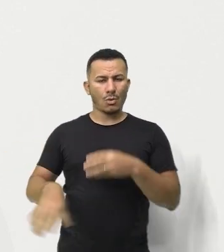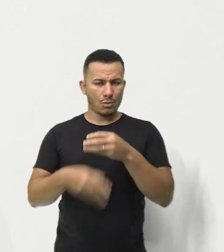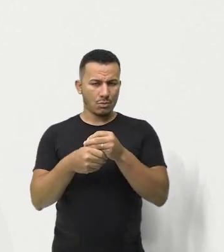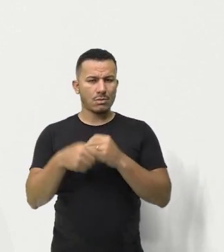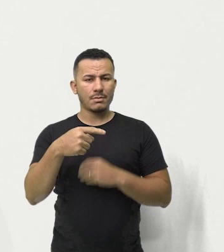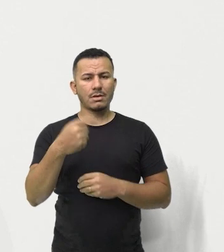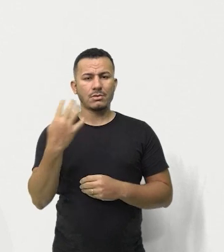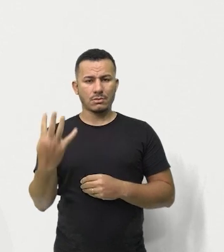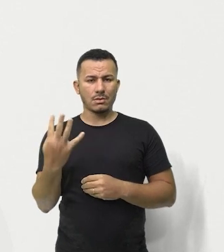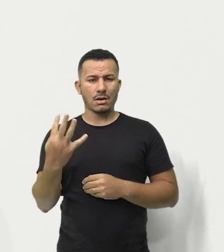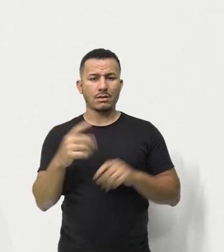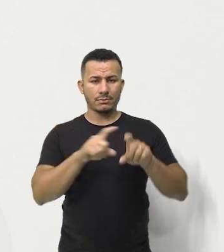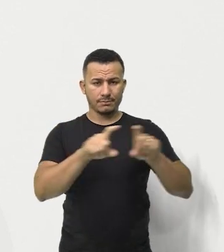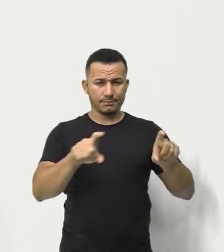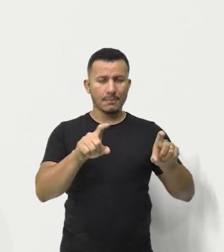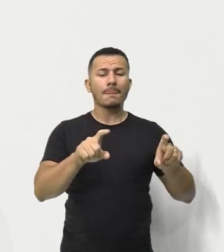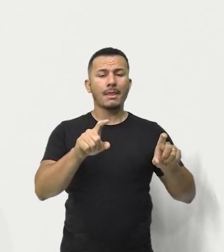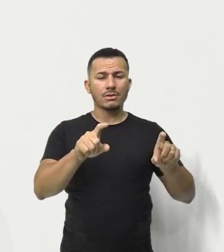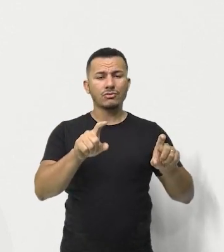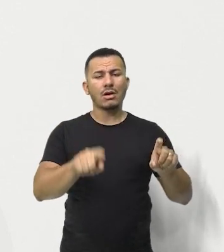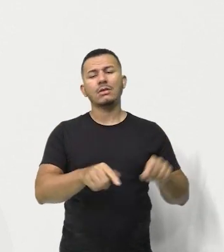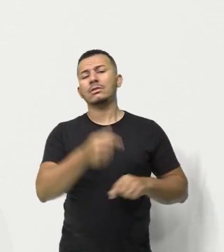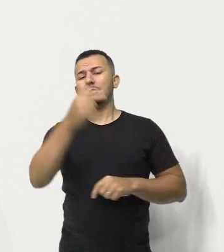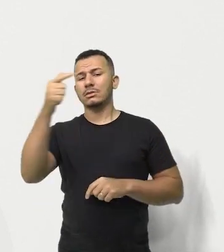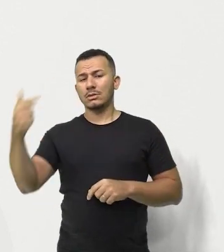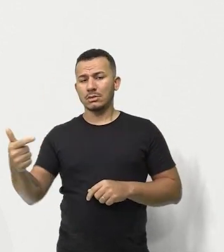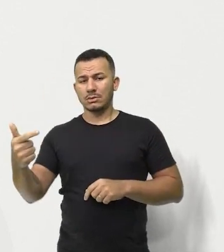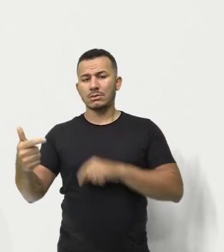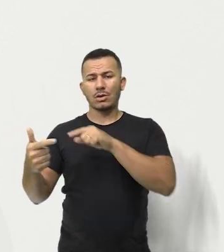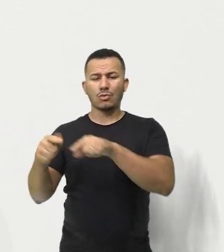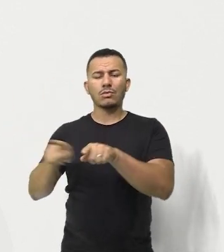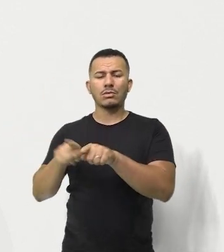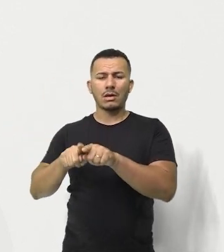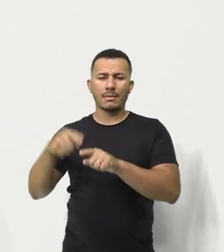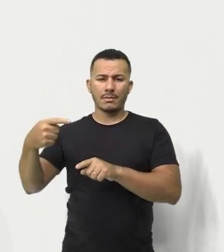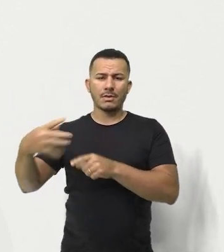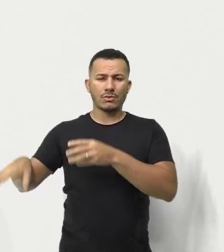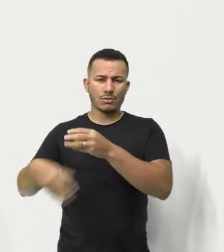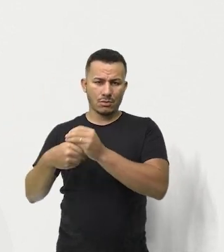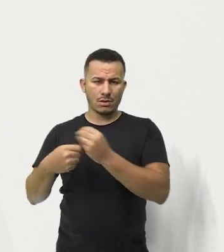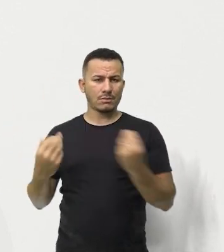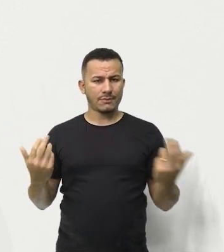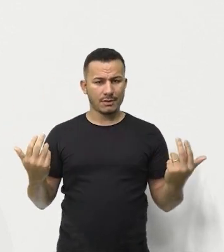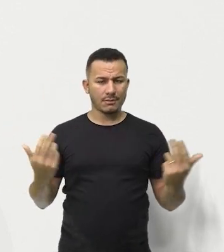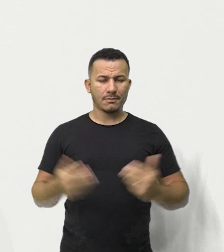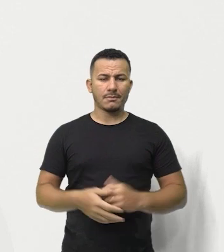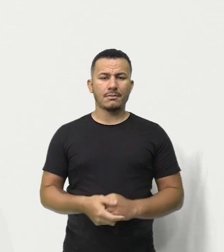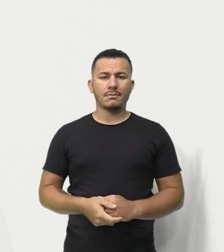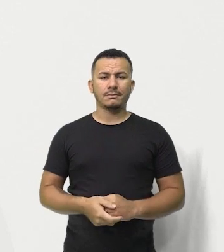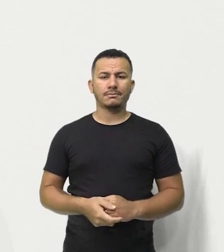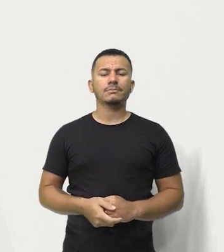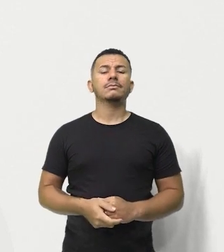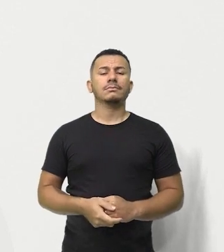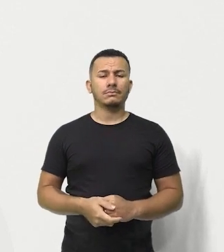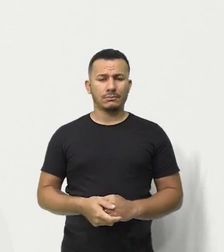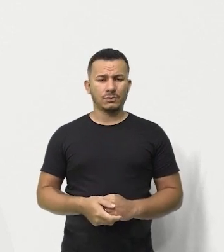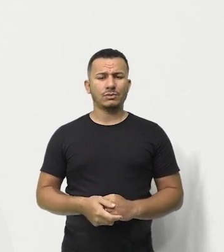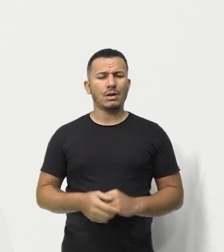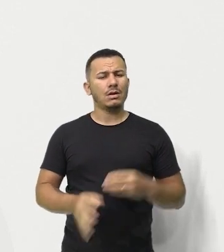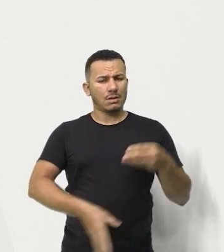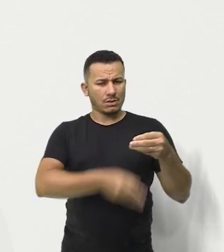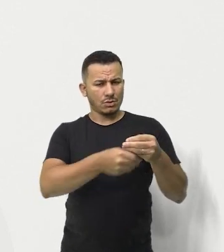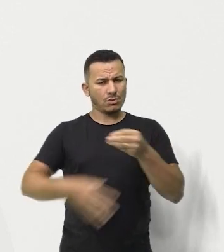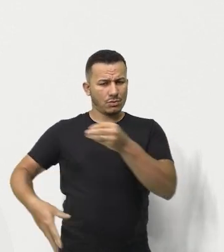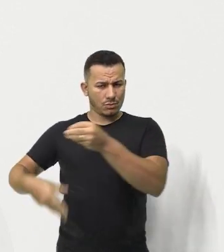4. Olha só, eu acrescentei menos 4 no primeiro membro, automaticamente eu vou ter que acrescentar menos 4 no